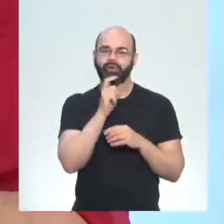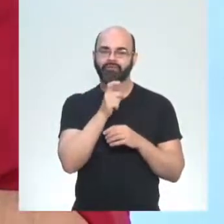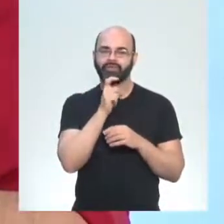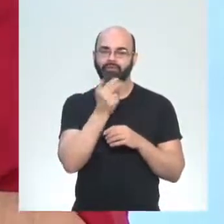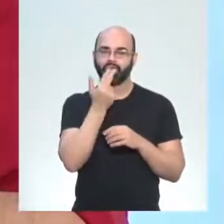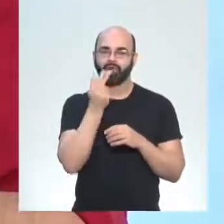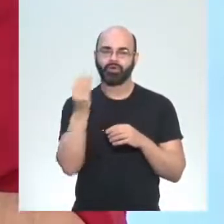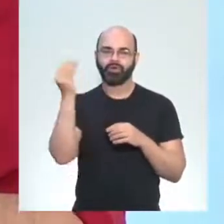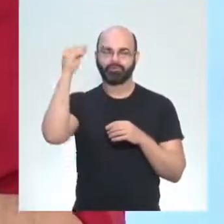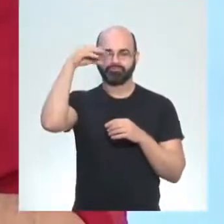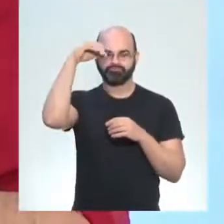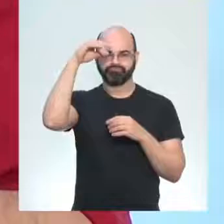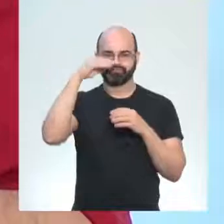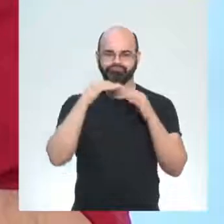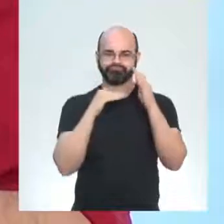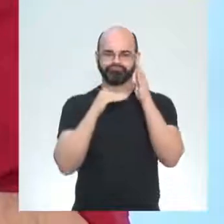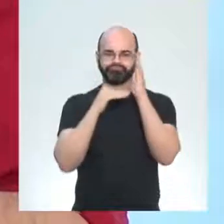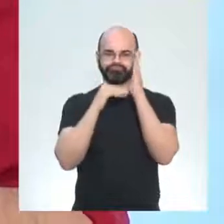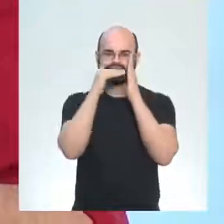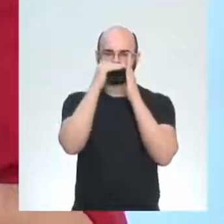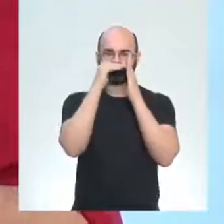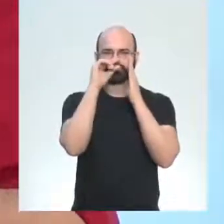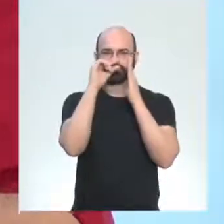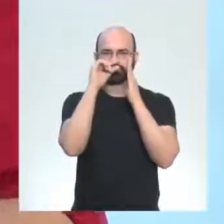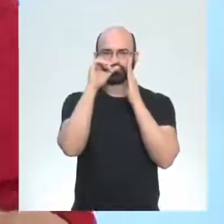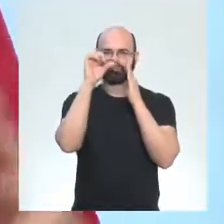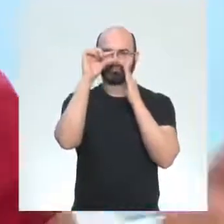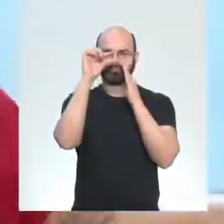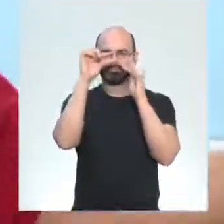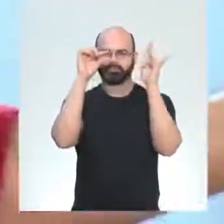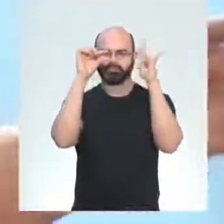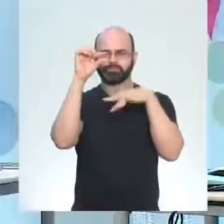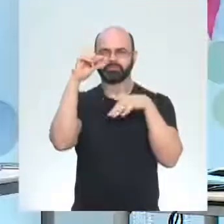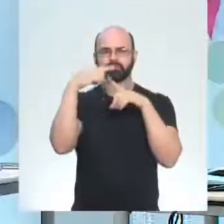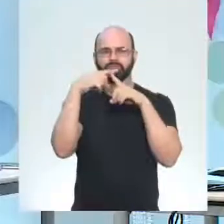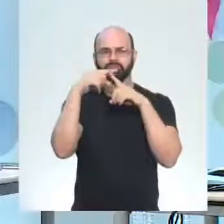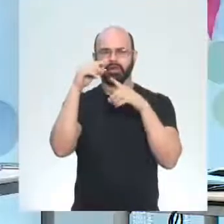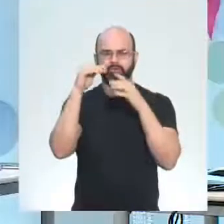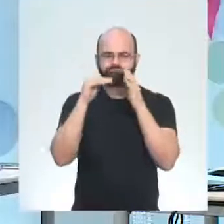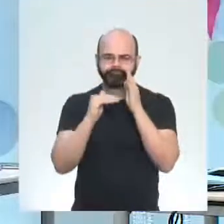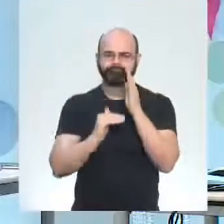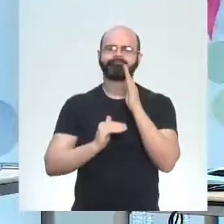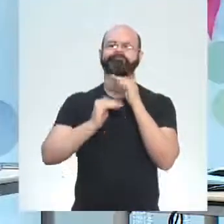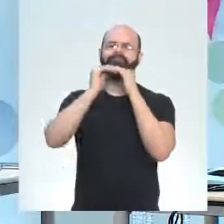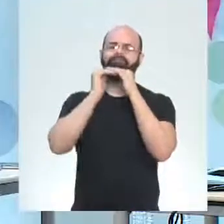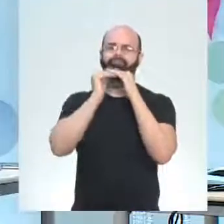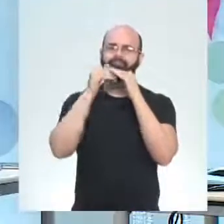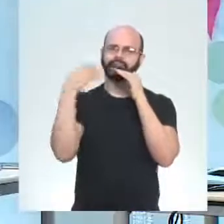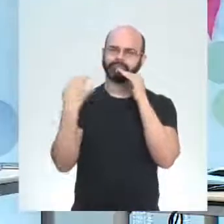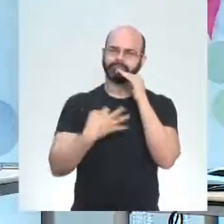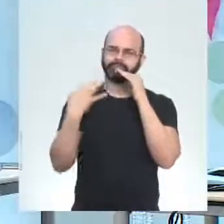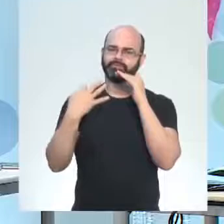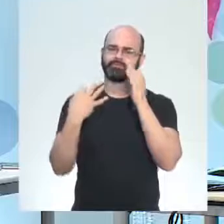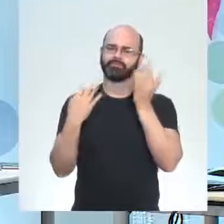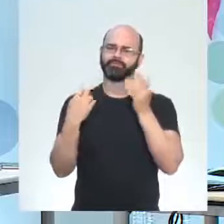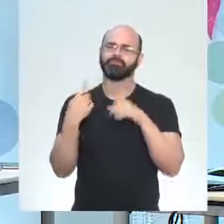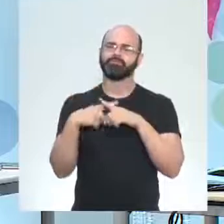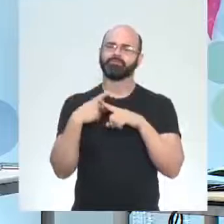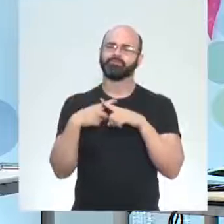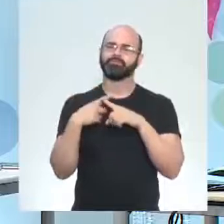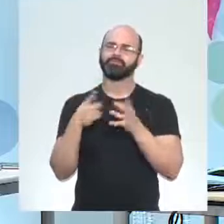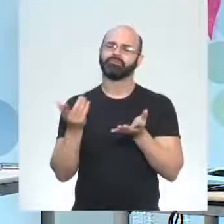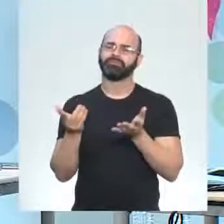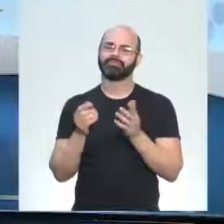lá em cima, Jonas? Ó, tá vendo? Tem um espacinho, né? Tem um espacinho. Por que eles não fazem a embalagem já certinho para sobrar material, né?